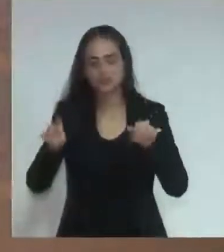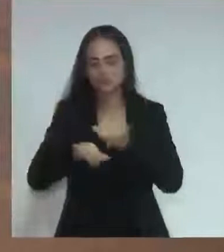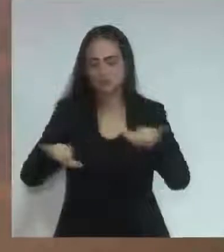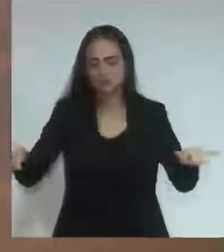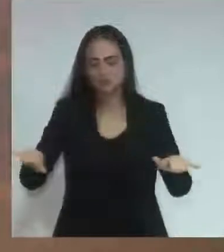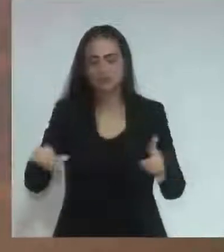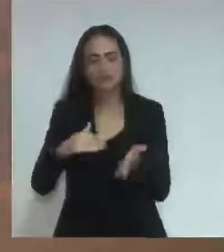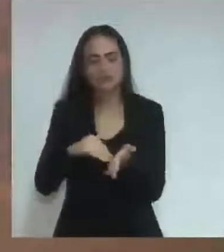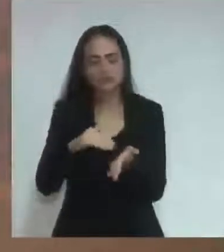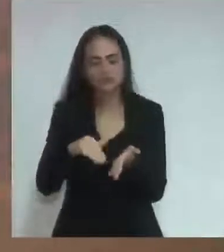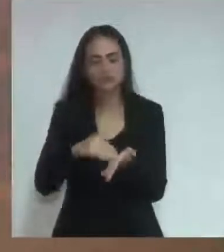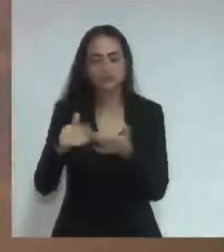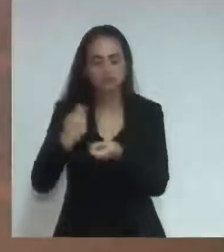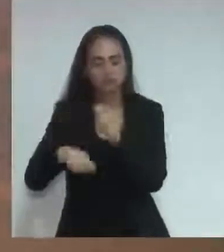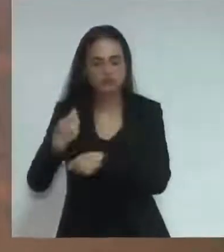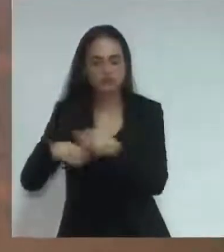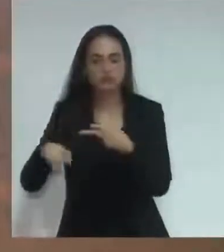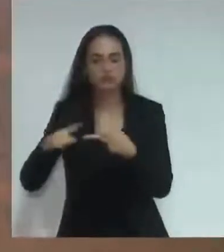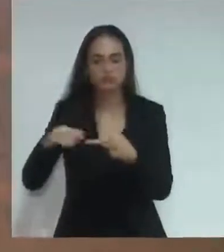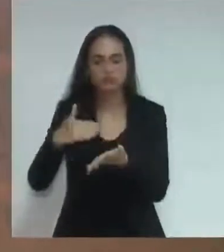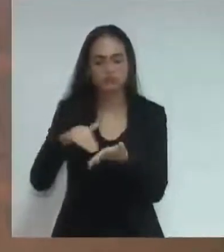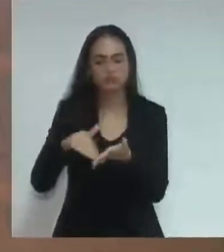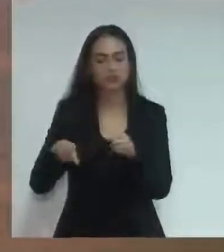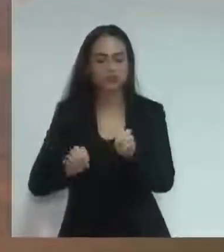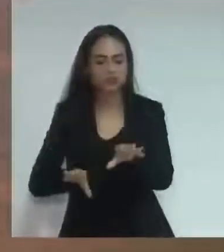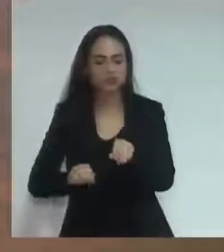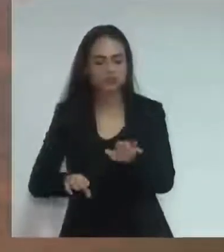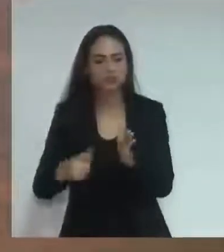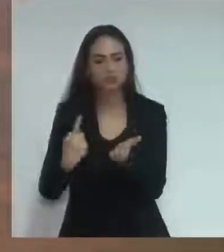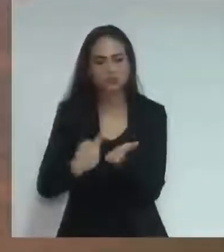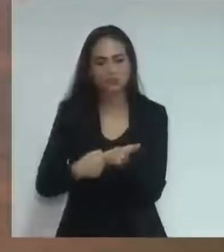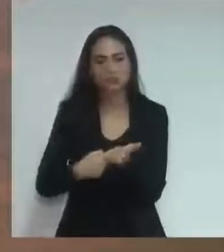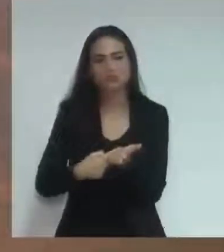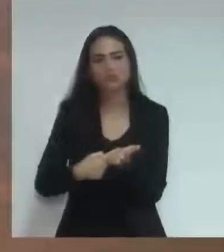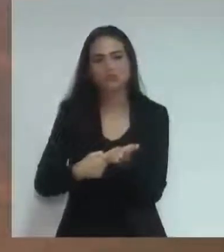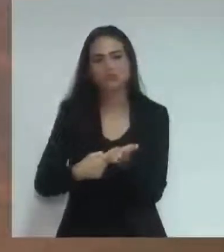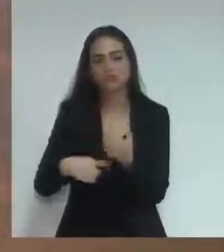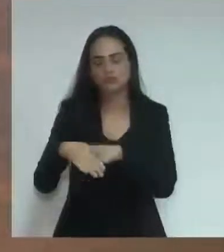secretário de Educação. No final do mês de novembro, eu estou encerrando